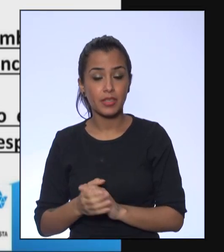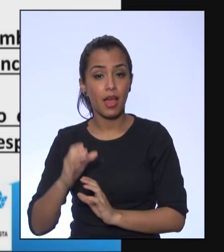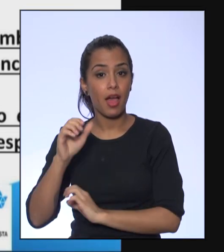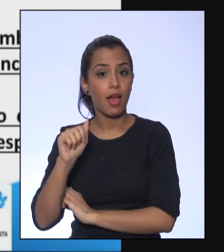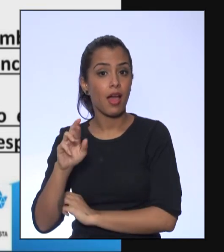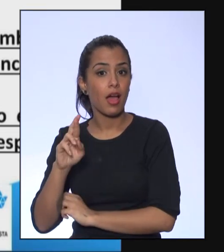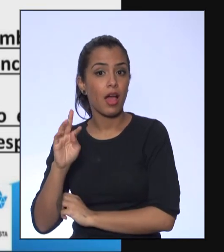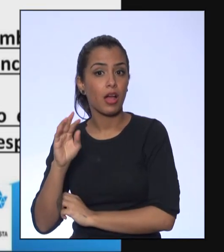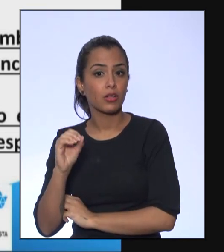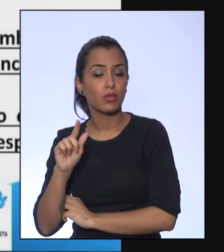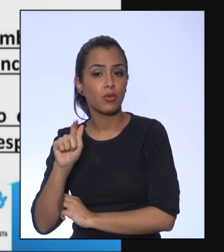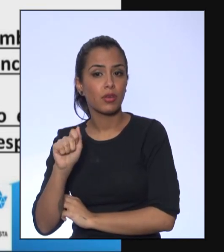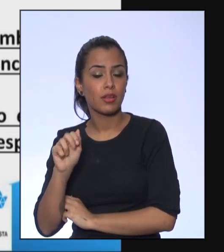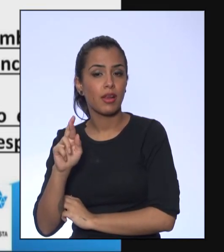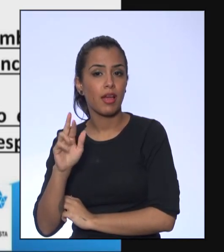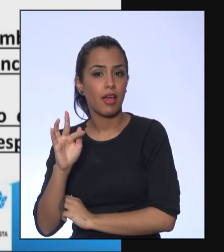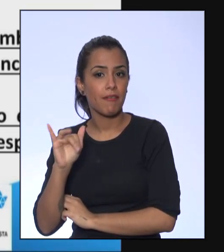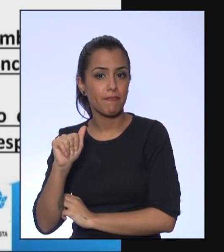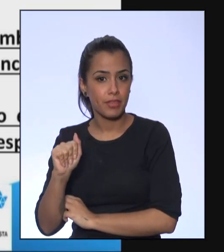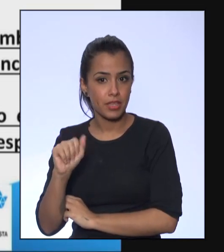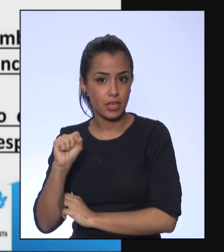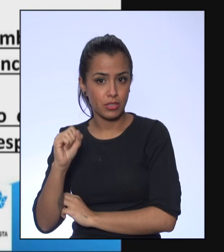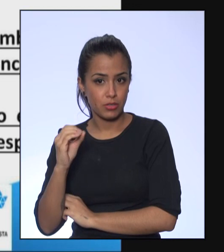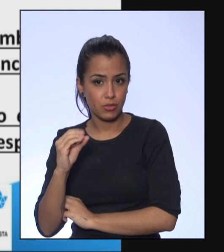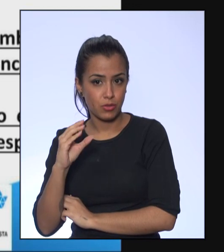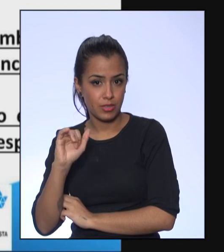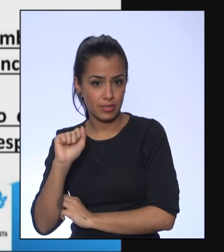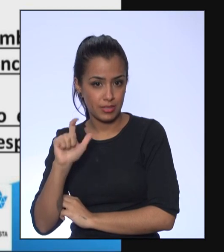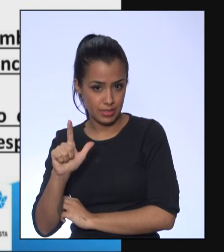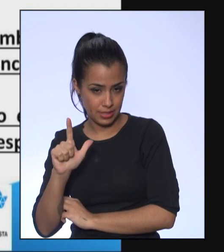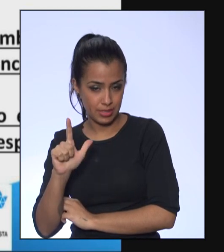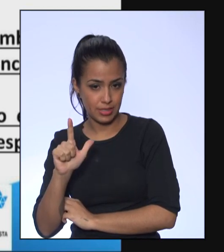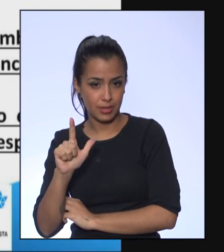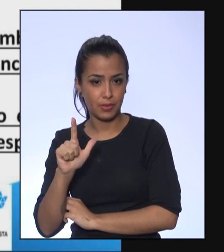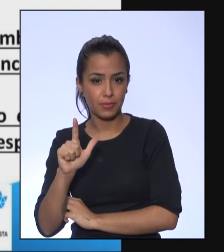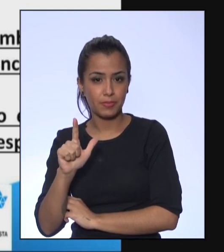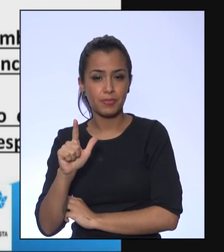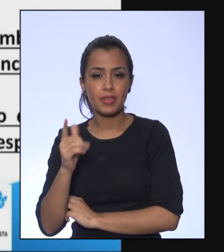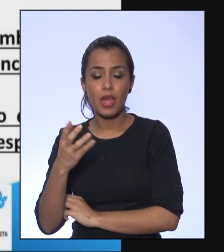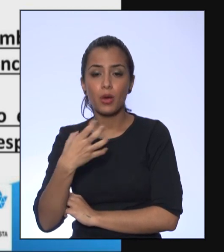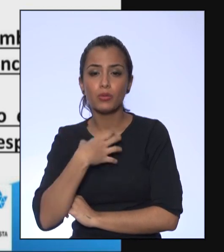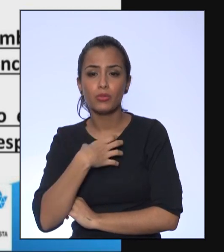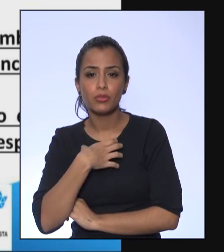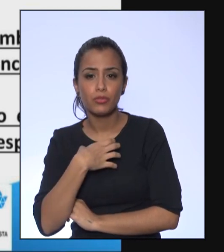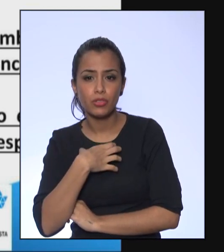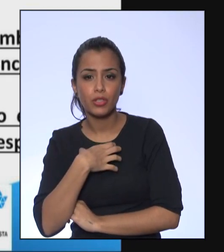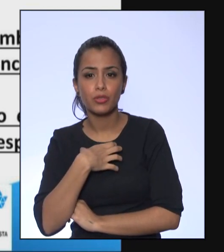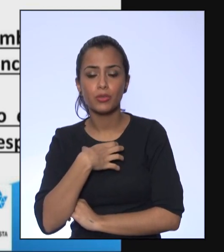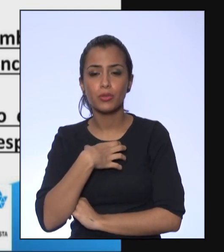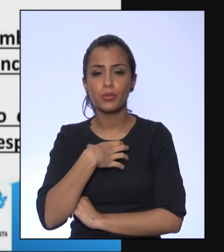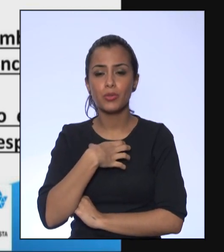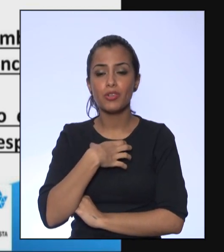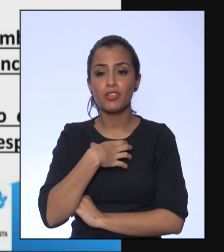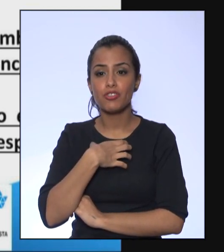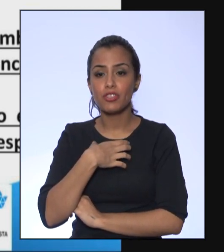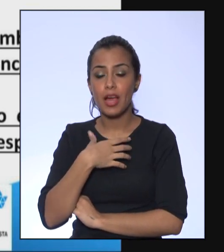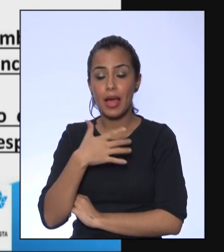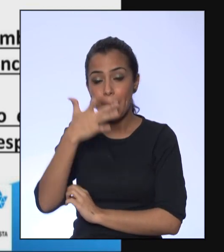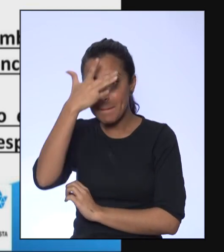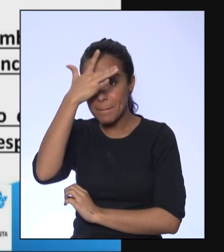é utilizada em processos participativos junto às comunidades para levantar o